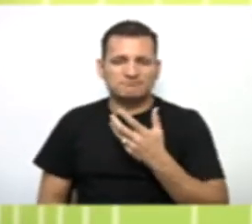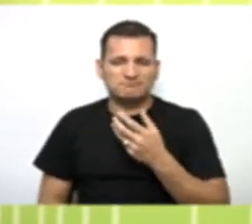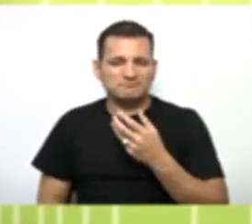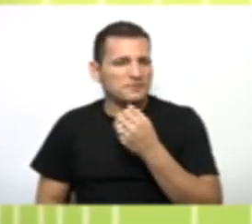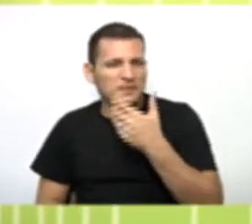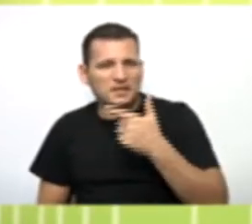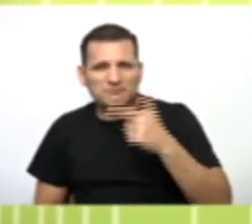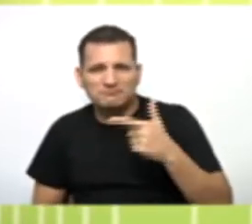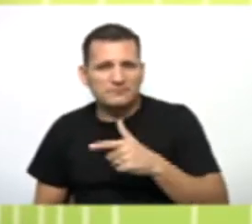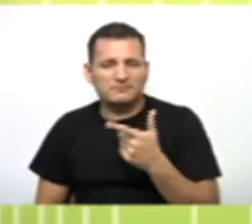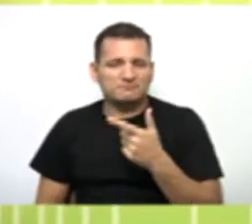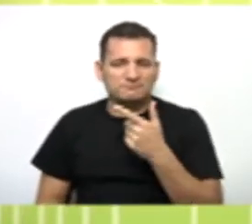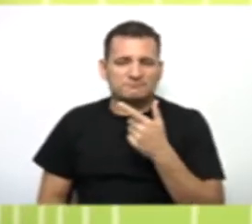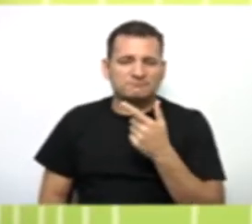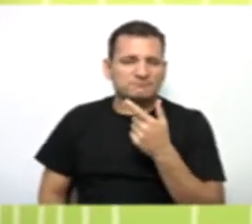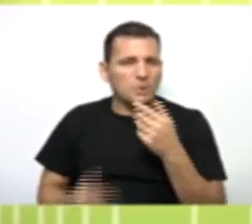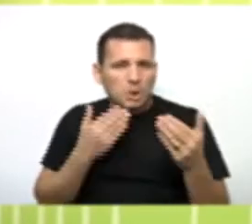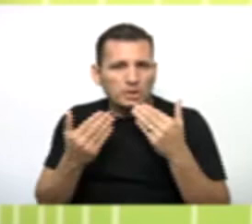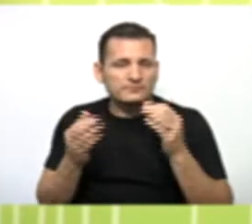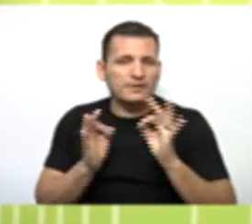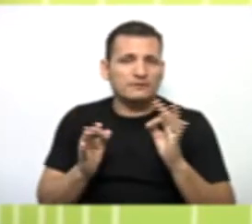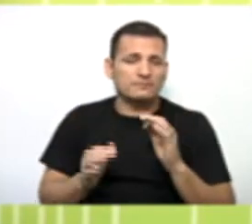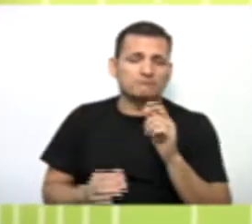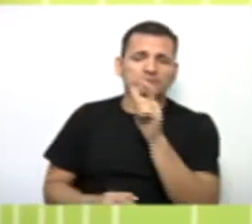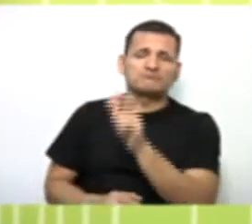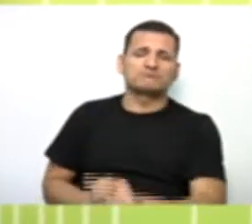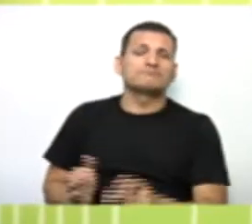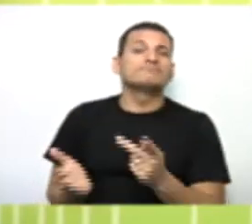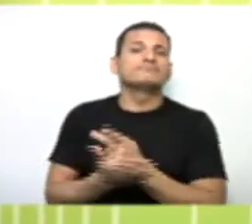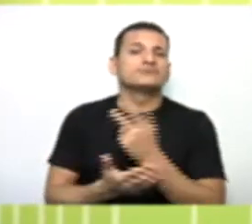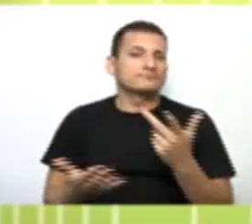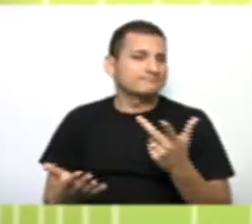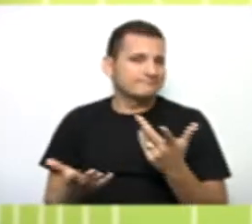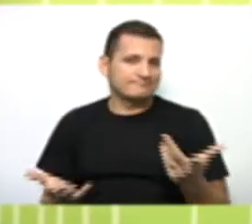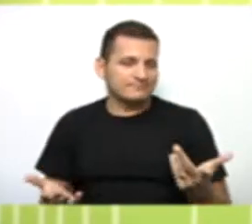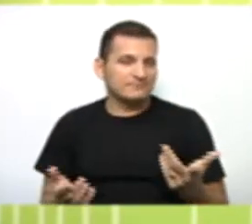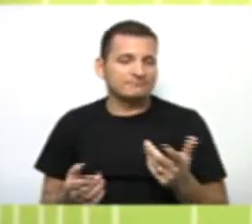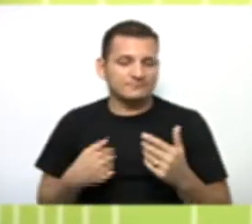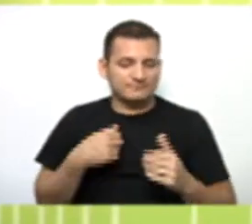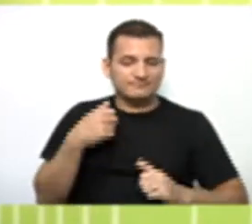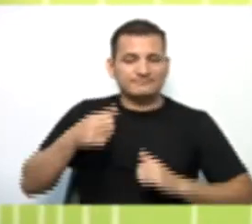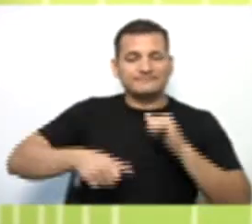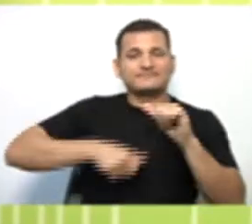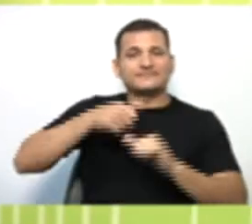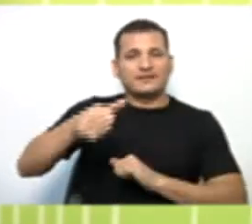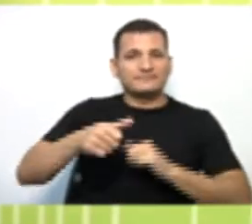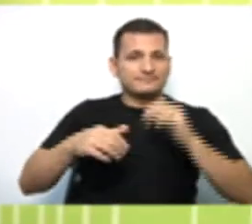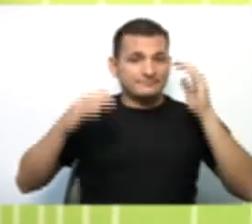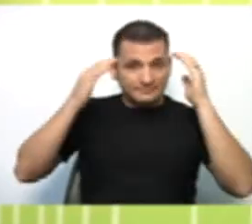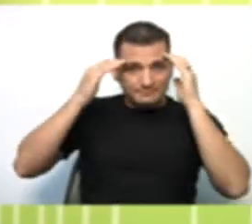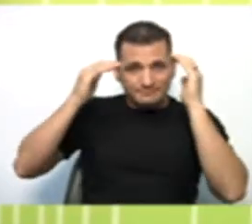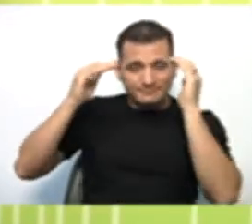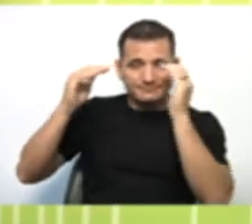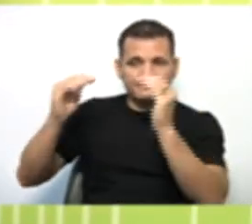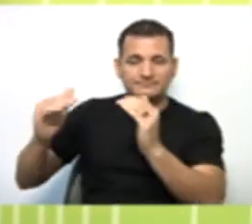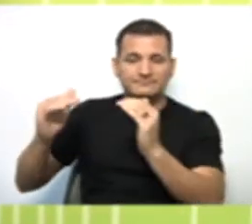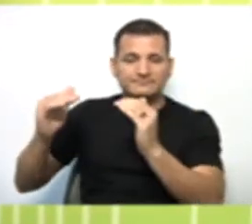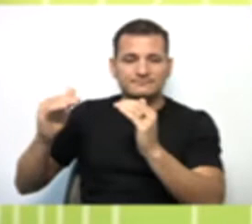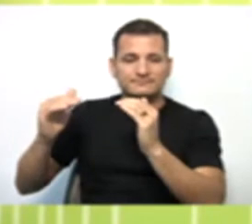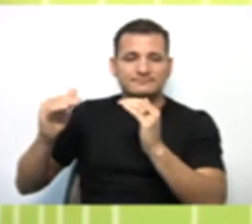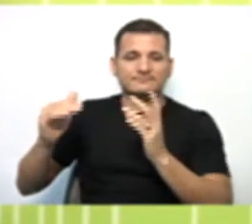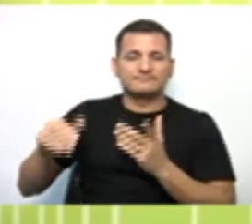bem, e ela não conversa com você. O que será que aconteceu com ela, não é? Pronto, rapidamente você tem que mudar, respeitar